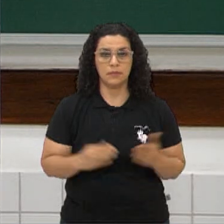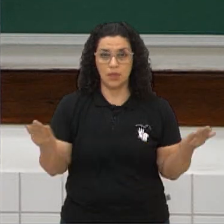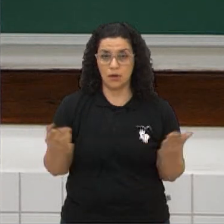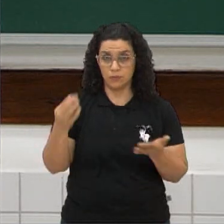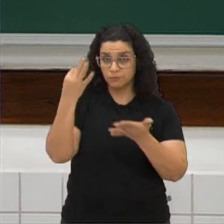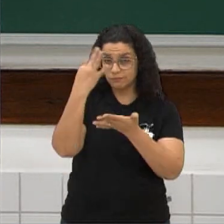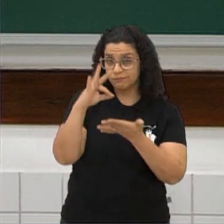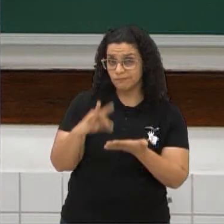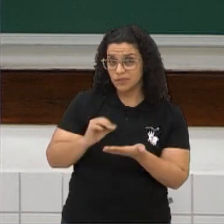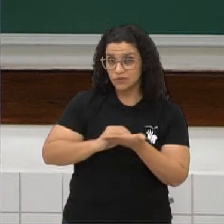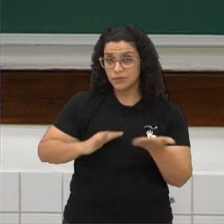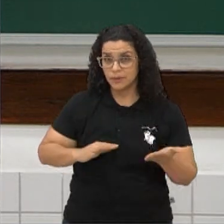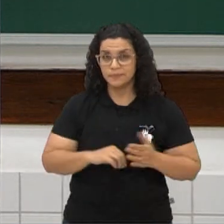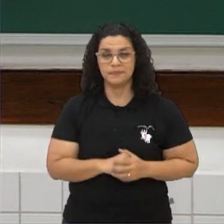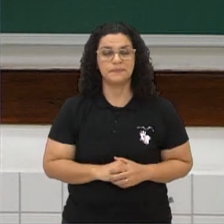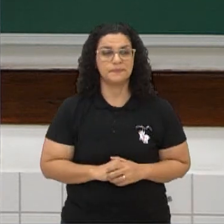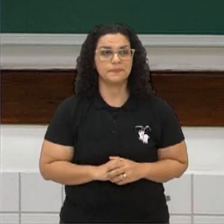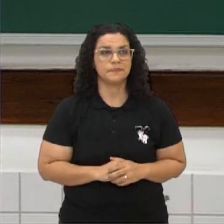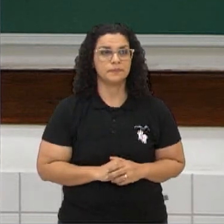Vamos para a correção?